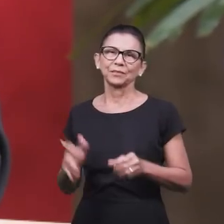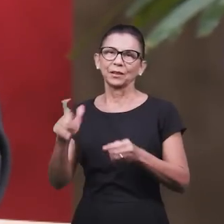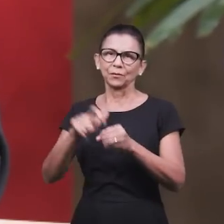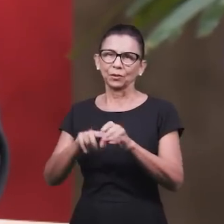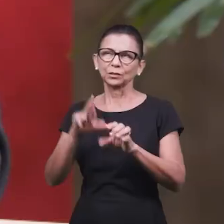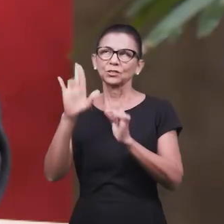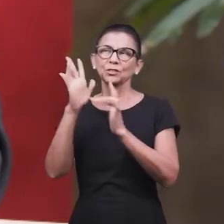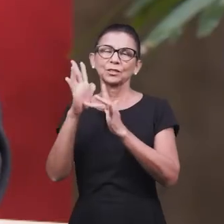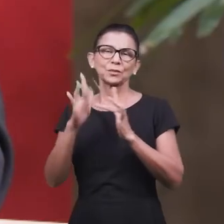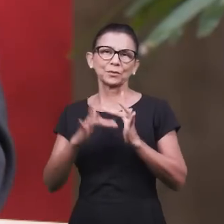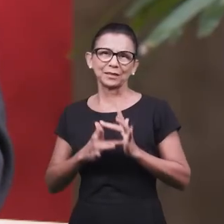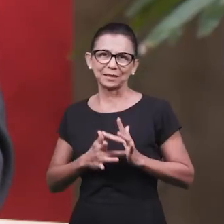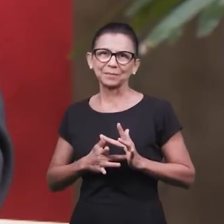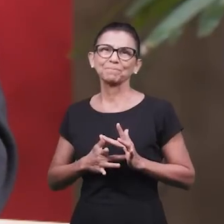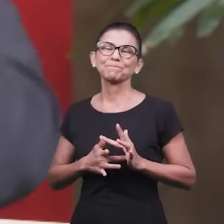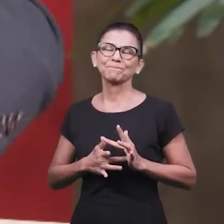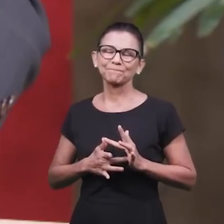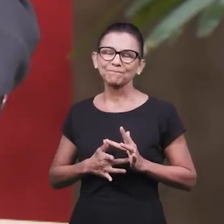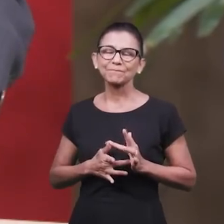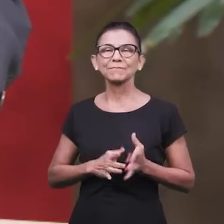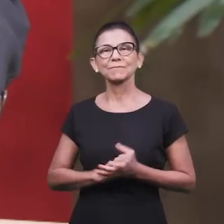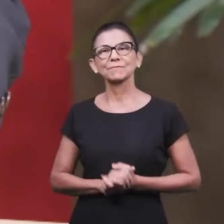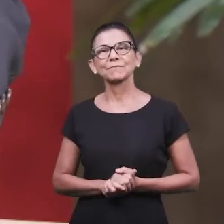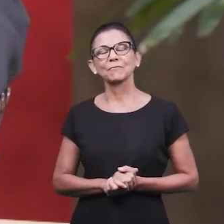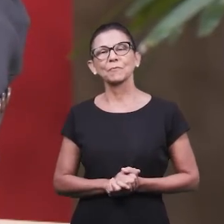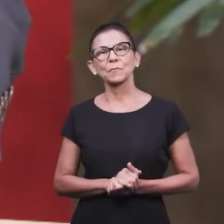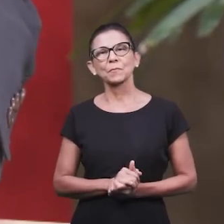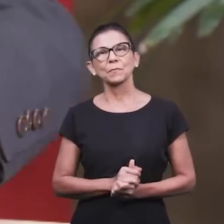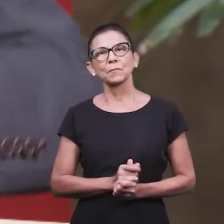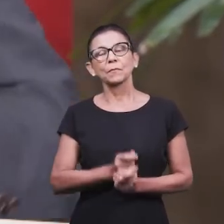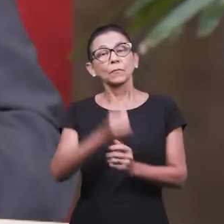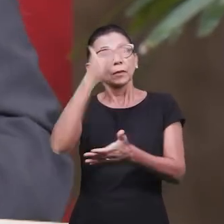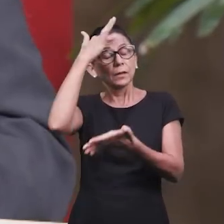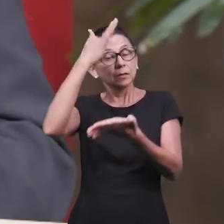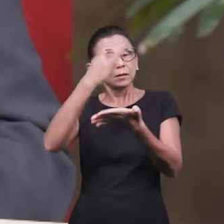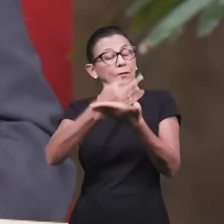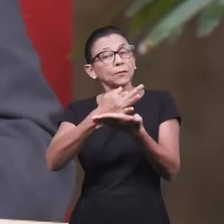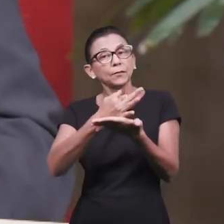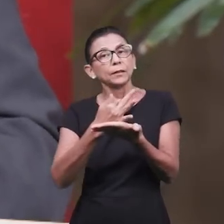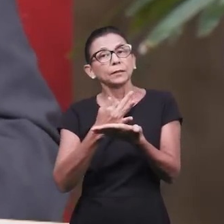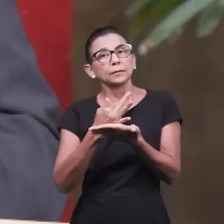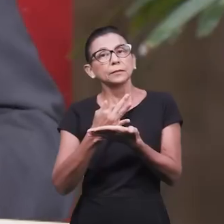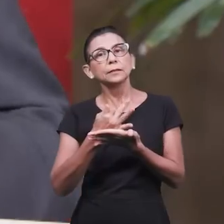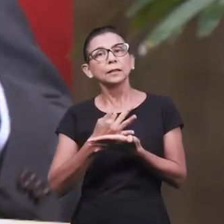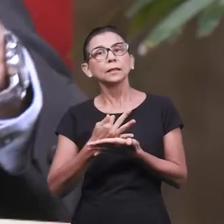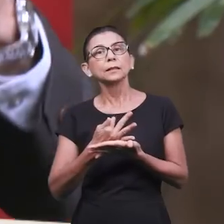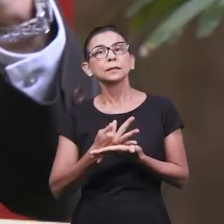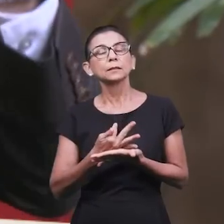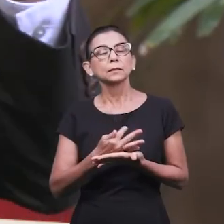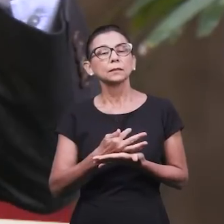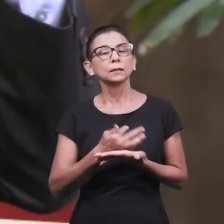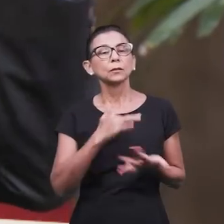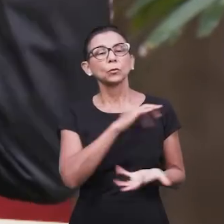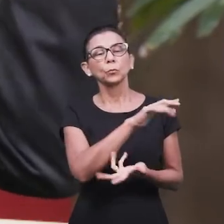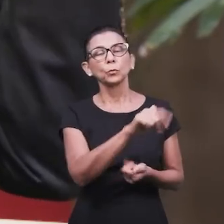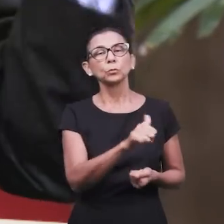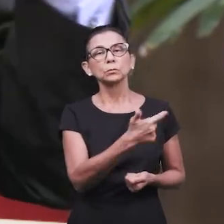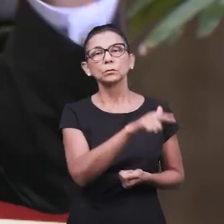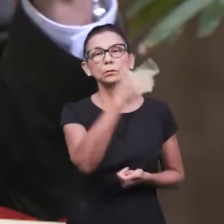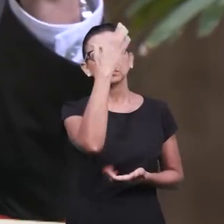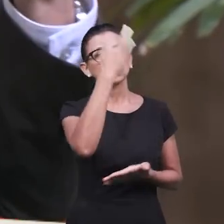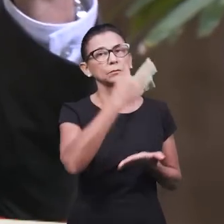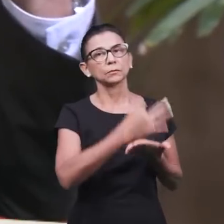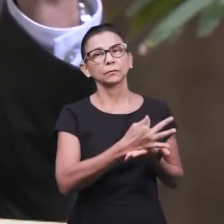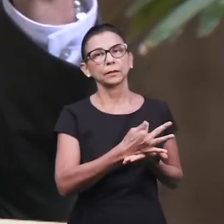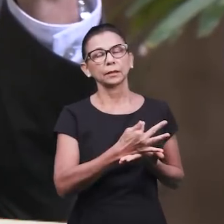de Jesus. Porque a fé que está aí, que está aqui, e que ele está mencionando aí. O mundo que está aí hoje não tem essa